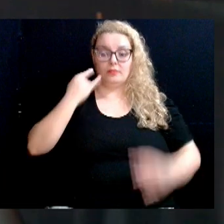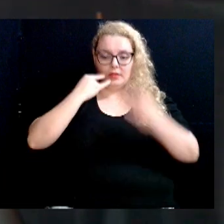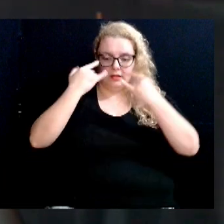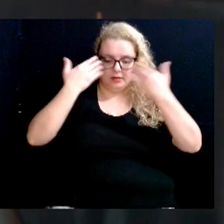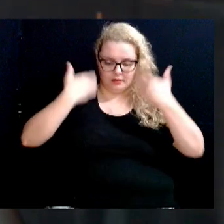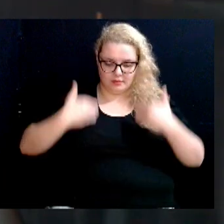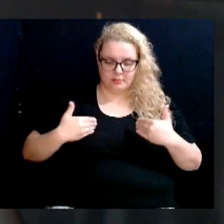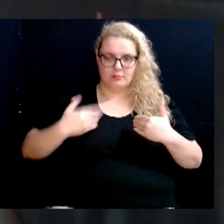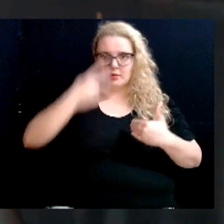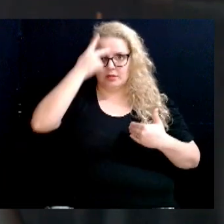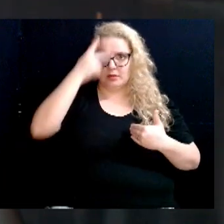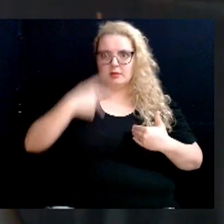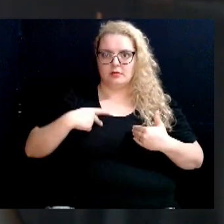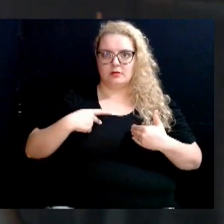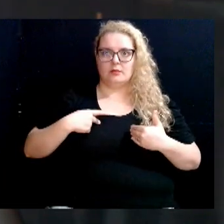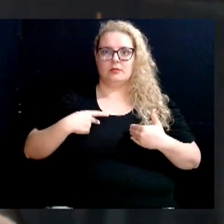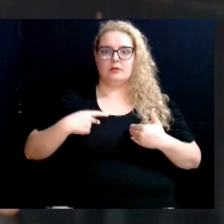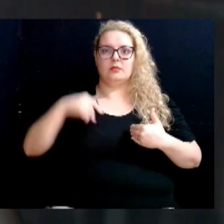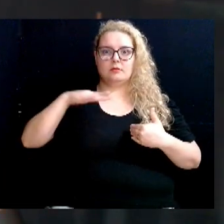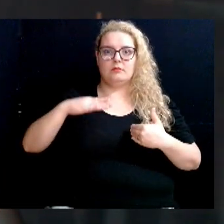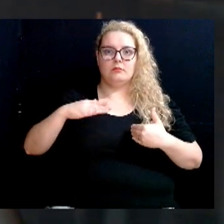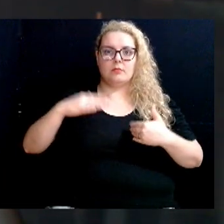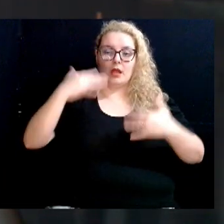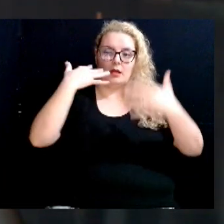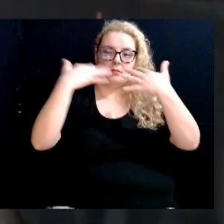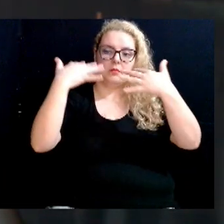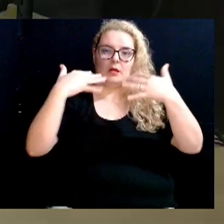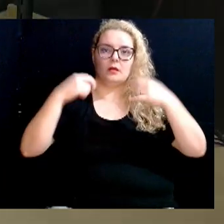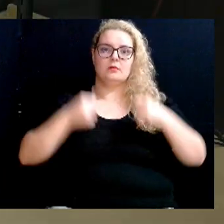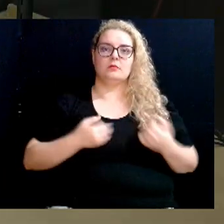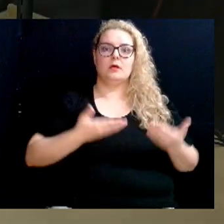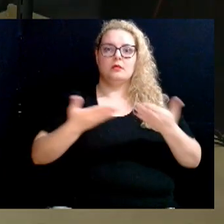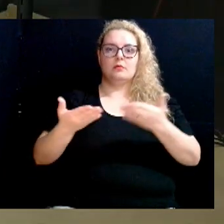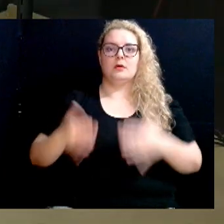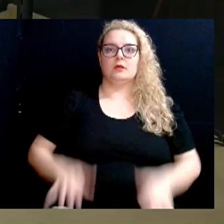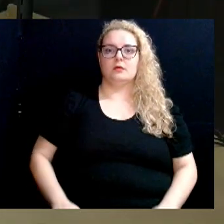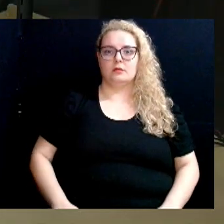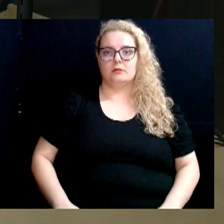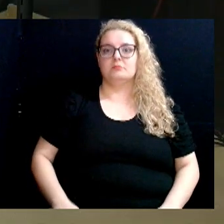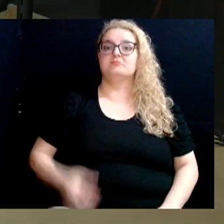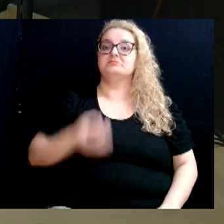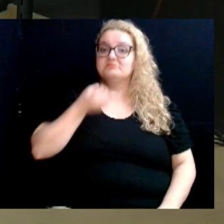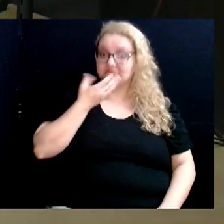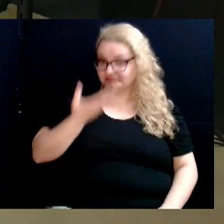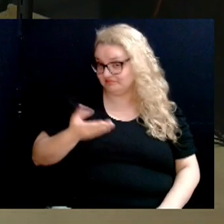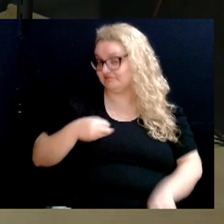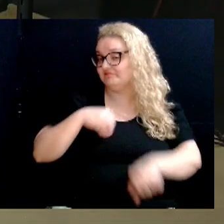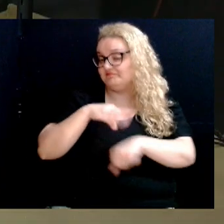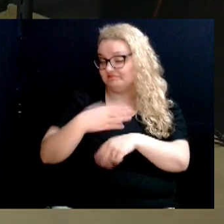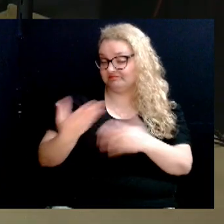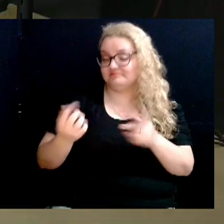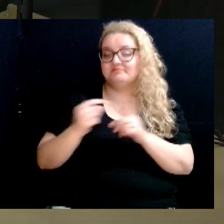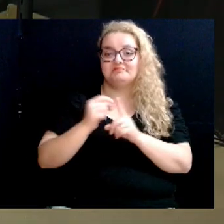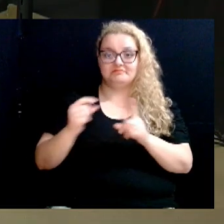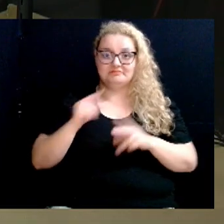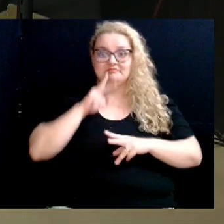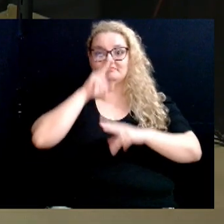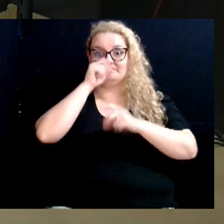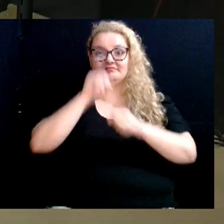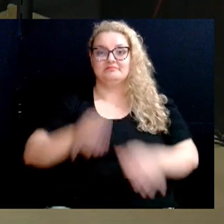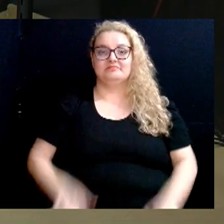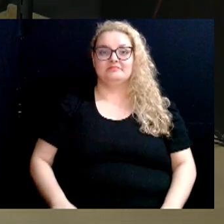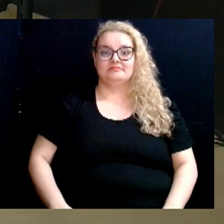mais interessante você se apresenta. Muito bem, olha aí. Que frase forte, hein? Vamos à